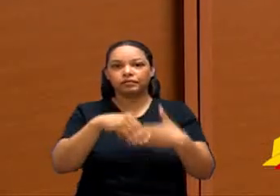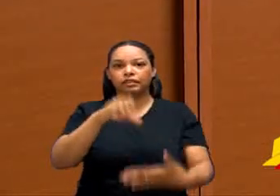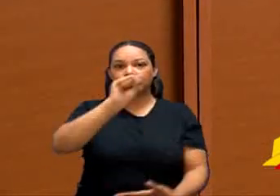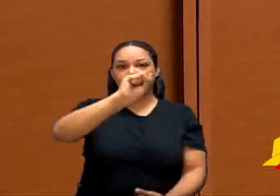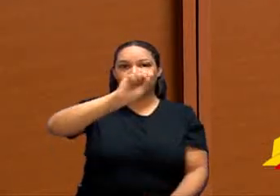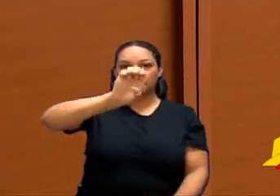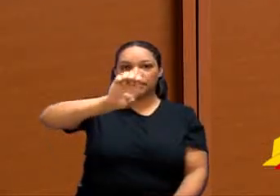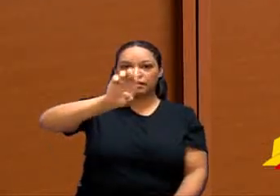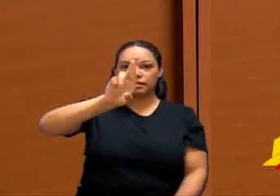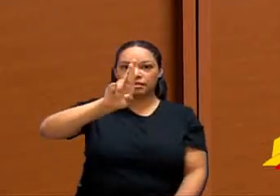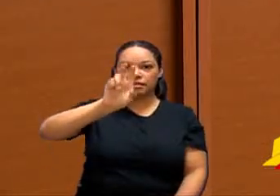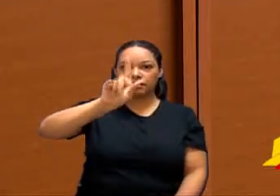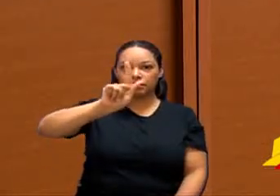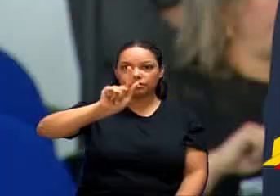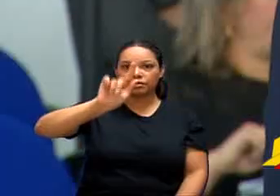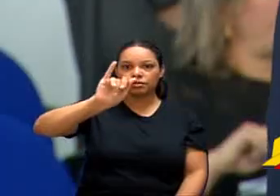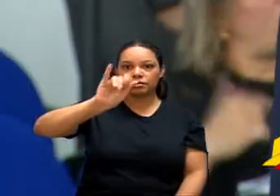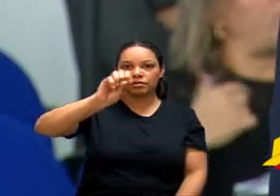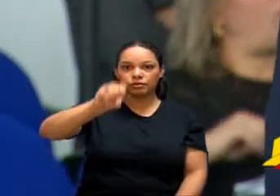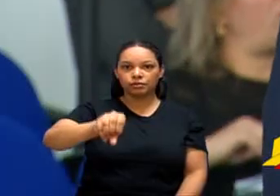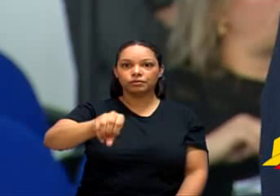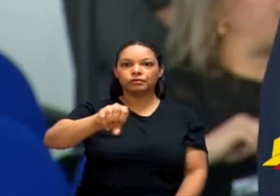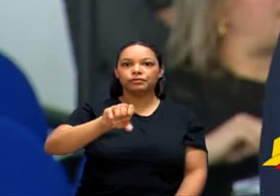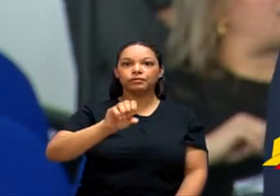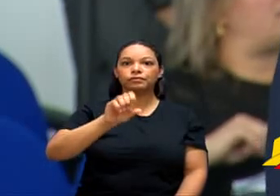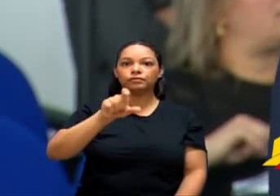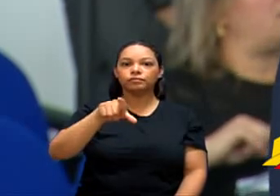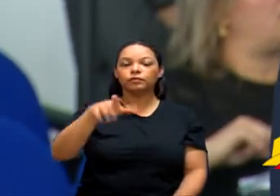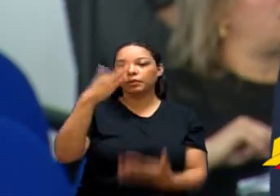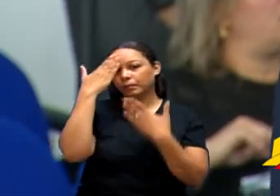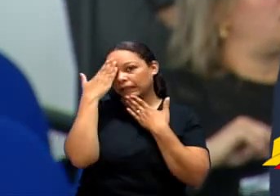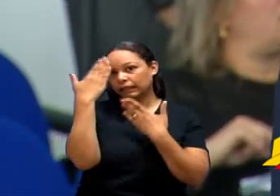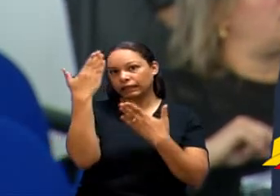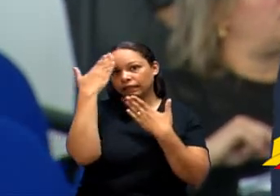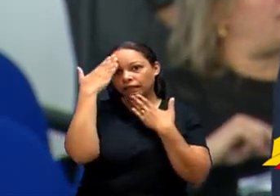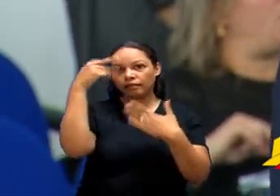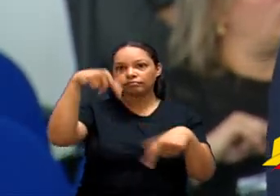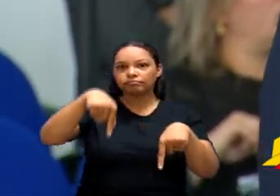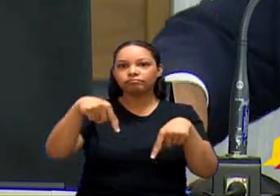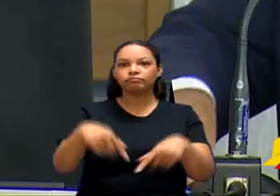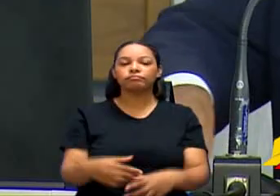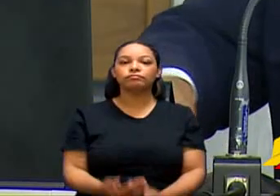nos visitando. Serginho, está lá, Serginho. Obrigado pela presença.